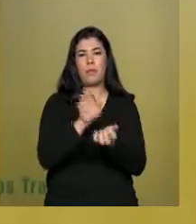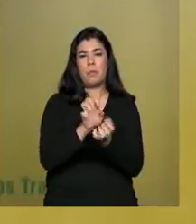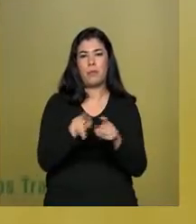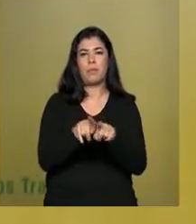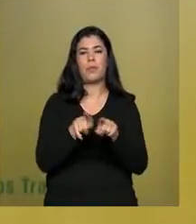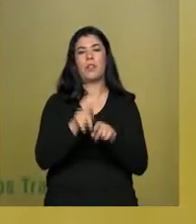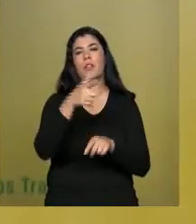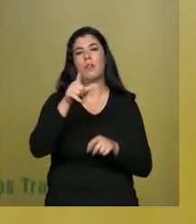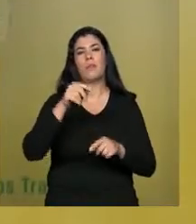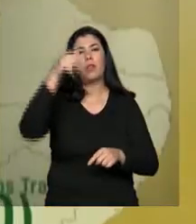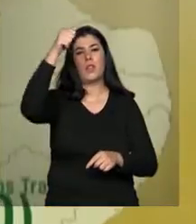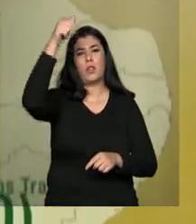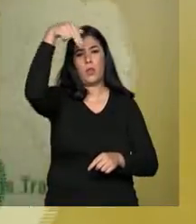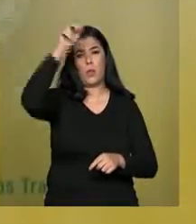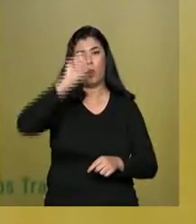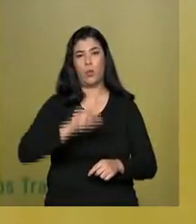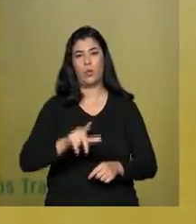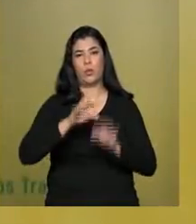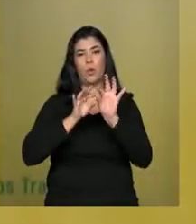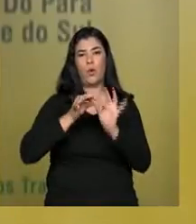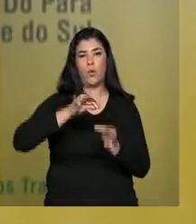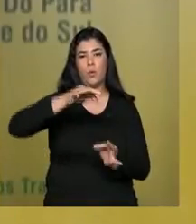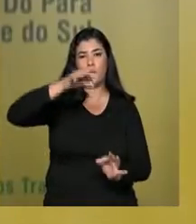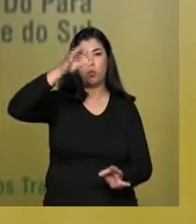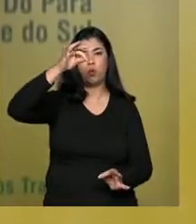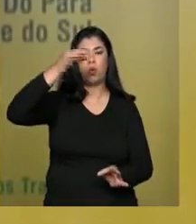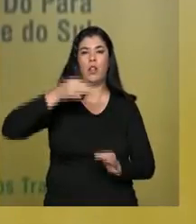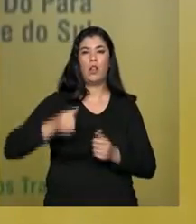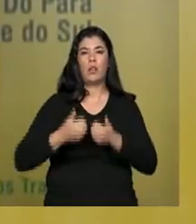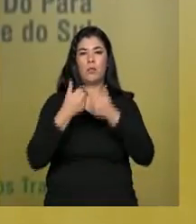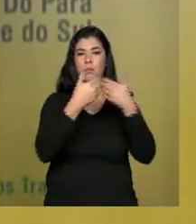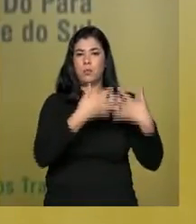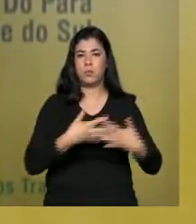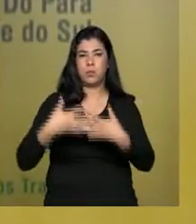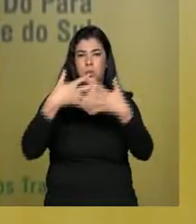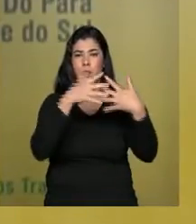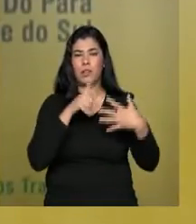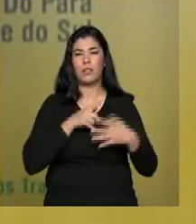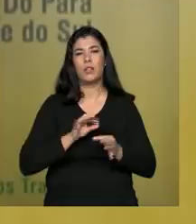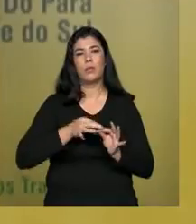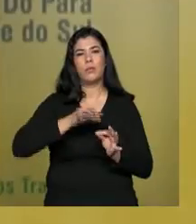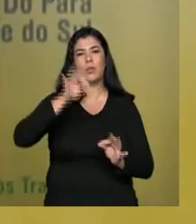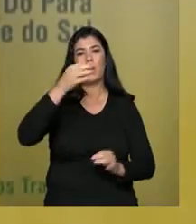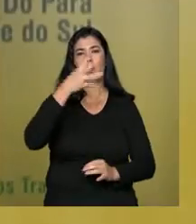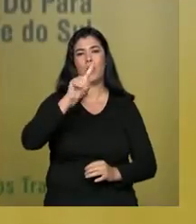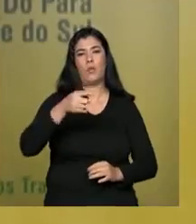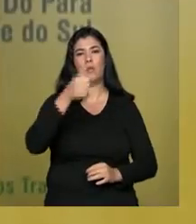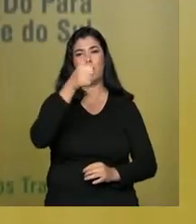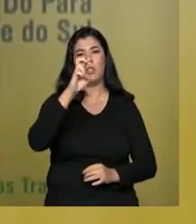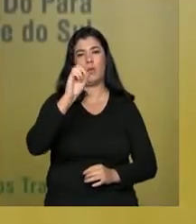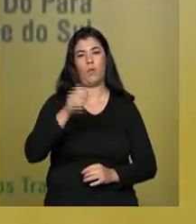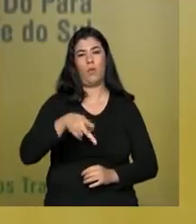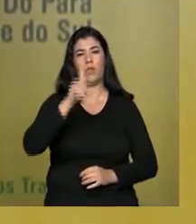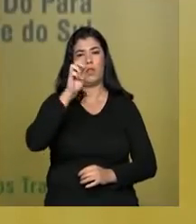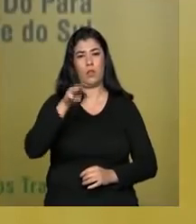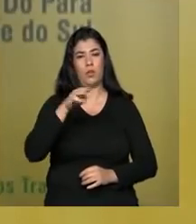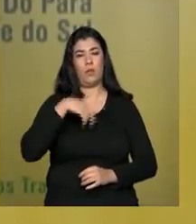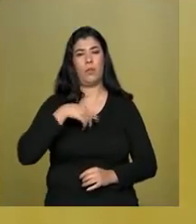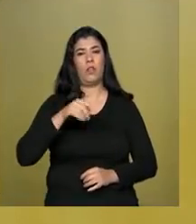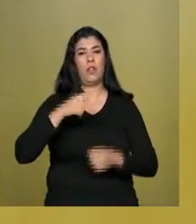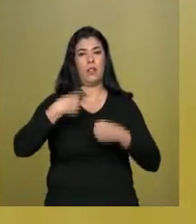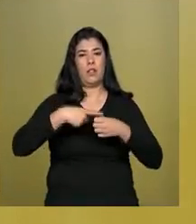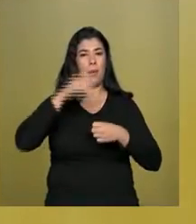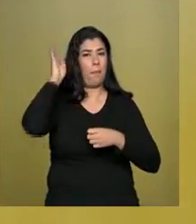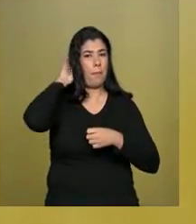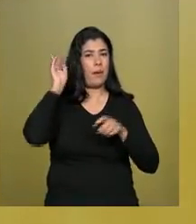Norte-Sul, quando totalmente concluída, vai ter 4.155 quilômetros de extensão, do Pará até o Rio Grande do